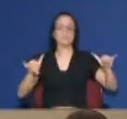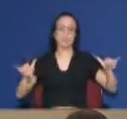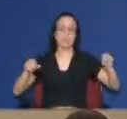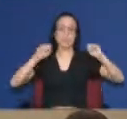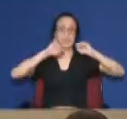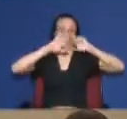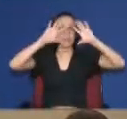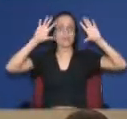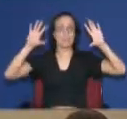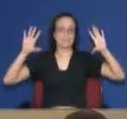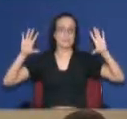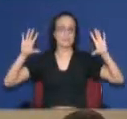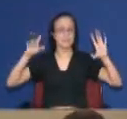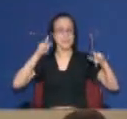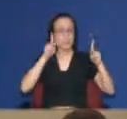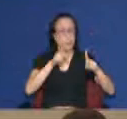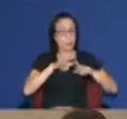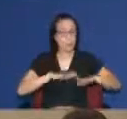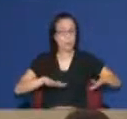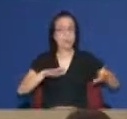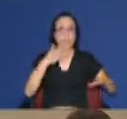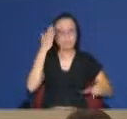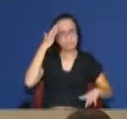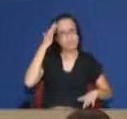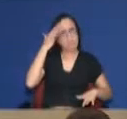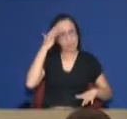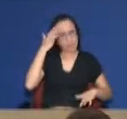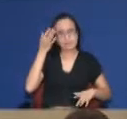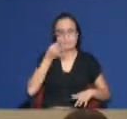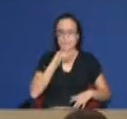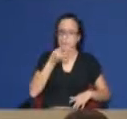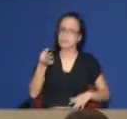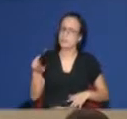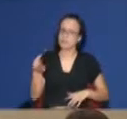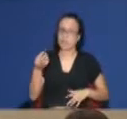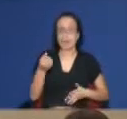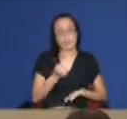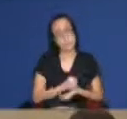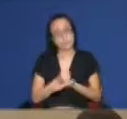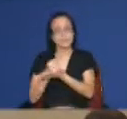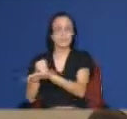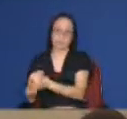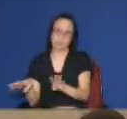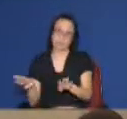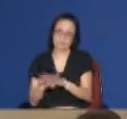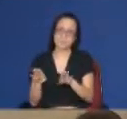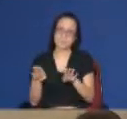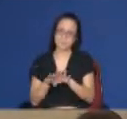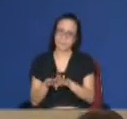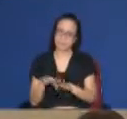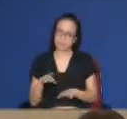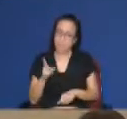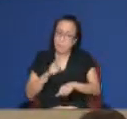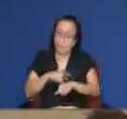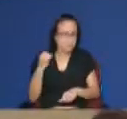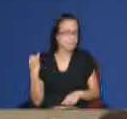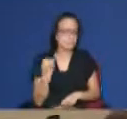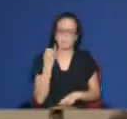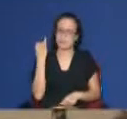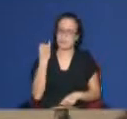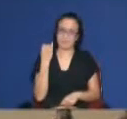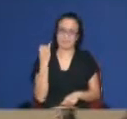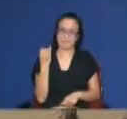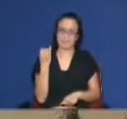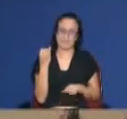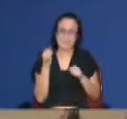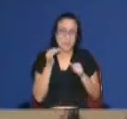clara possível, para que a população possa, inclusive, dar a sua cota de contribuição para, neste momento importante, neste